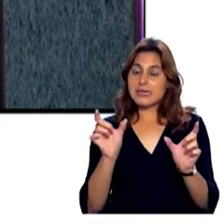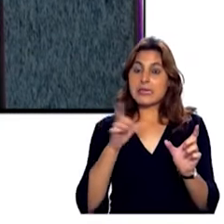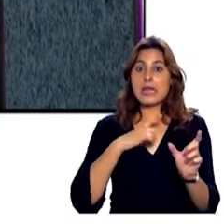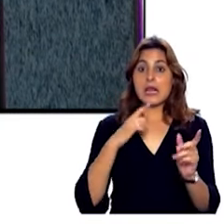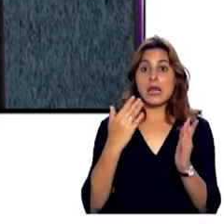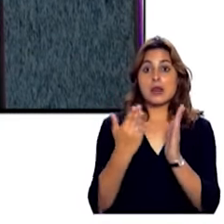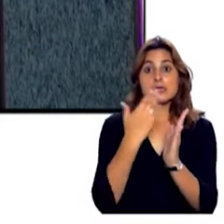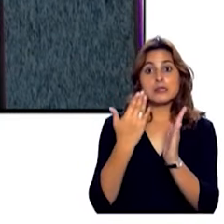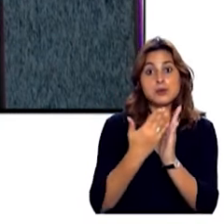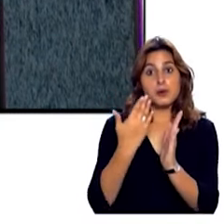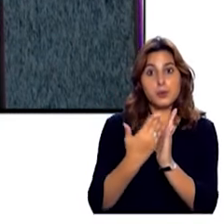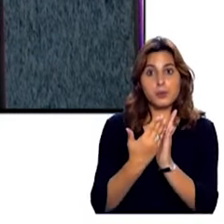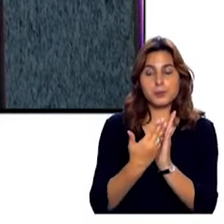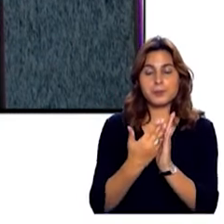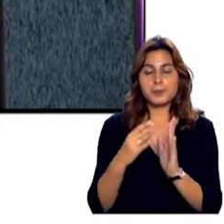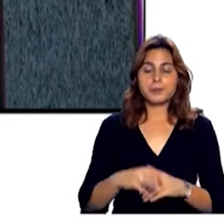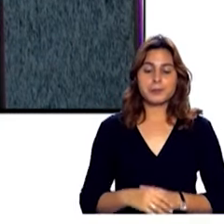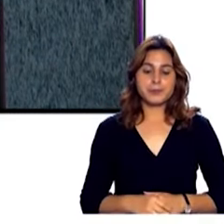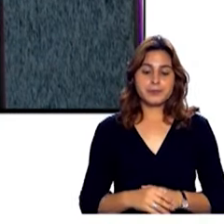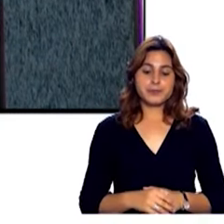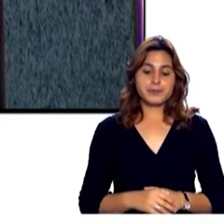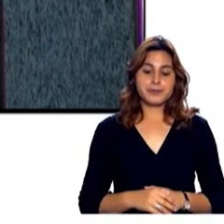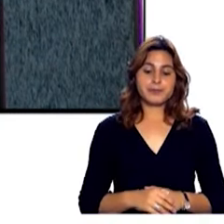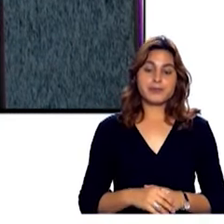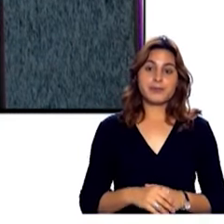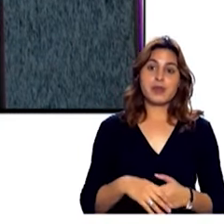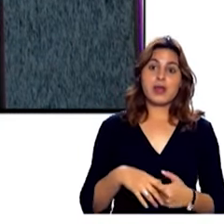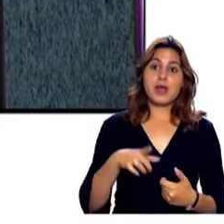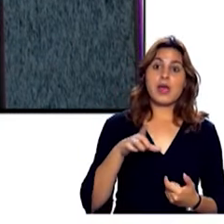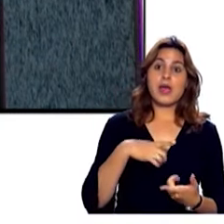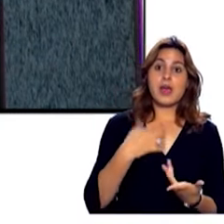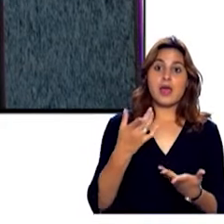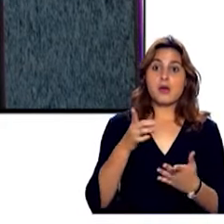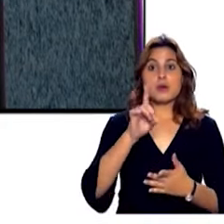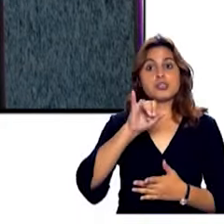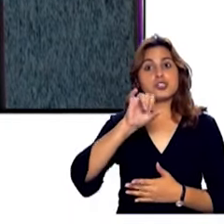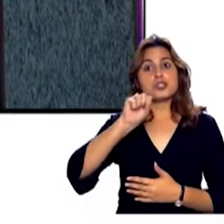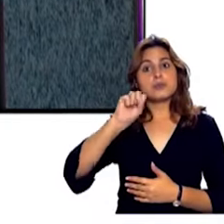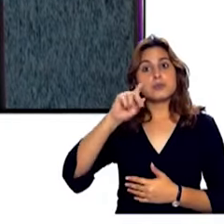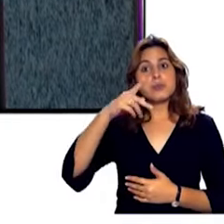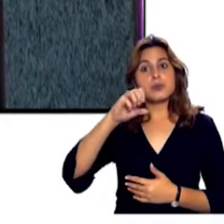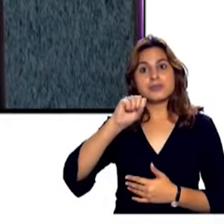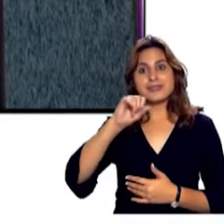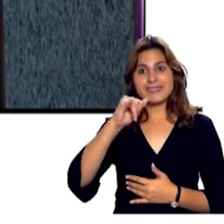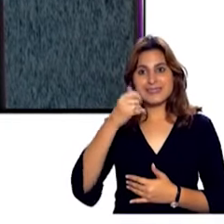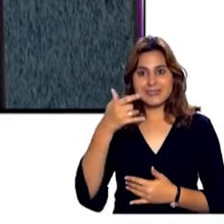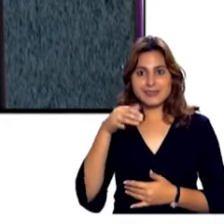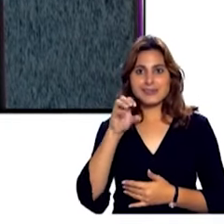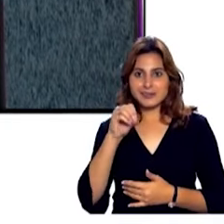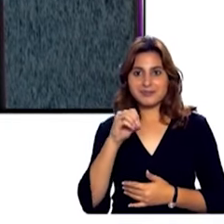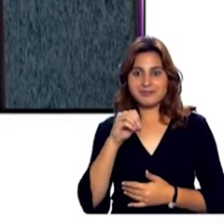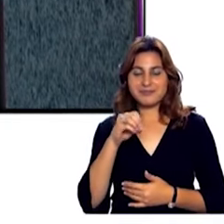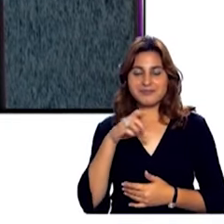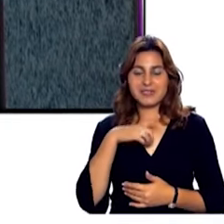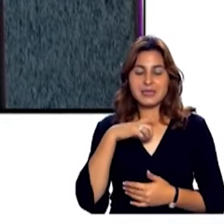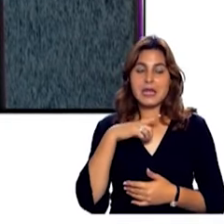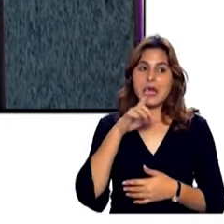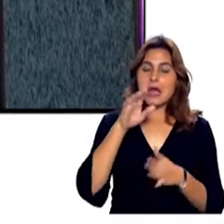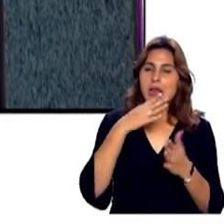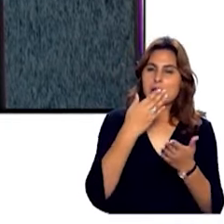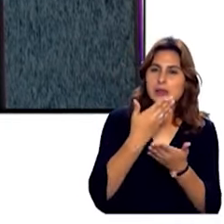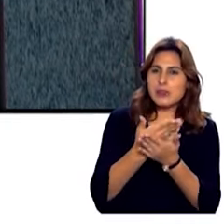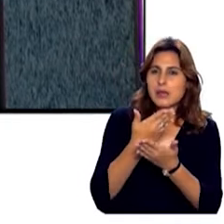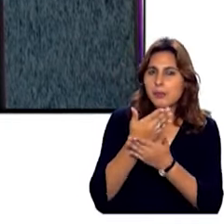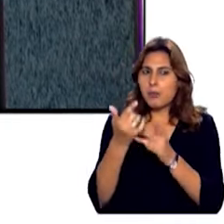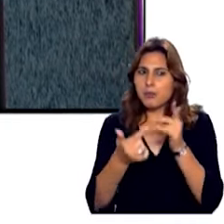aldito chamado disposi e Norma ele então trabalhando com a teoria desenvolvendo a